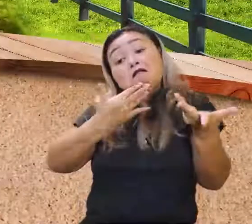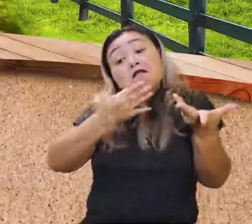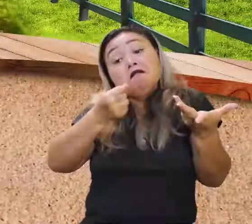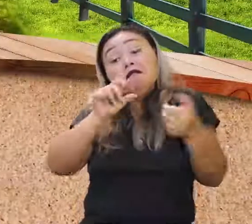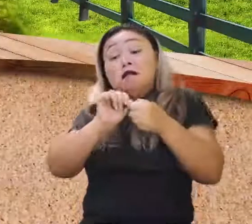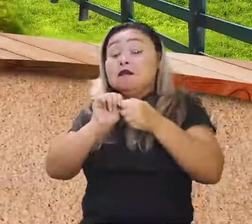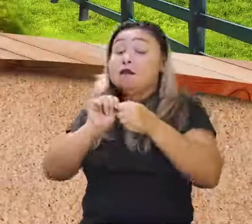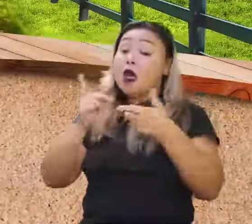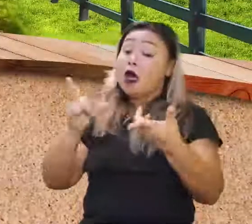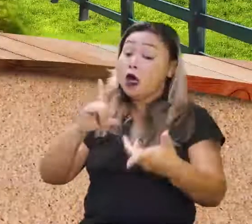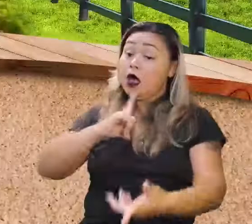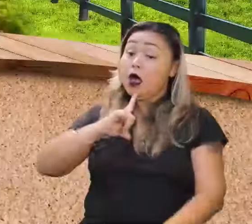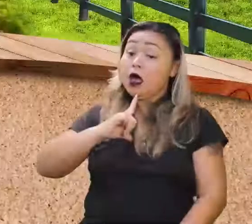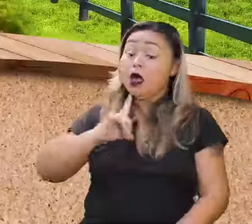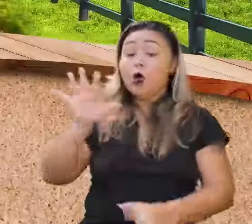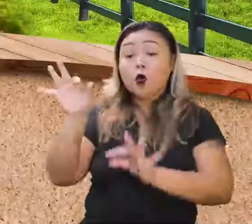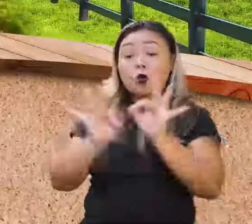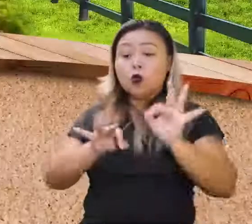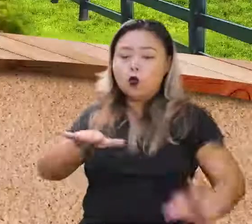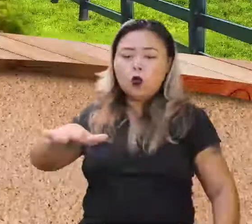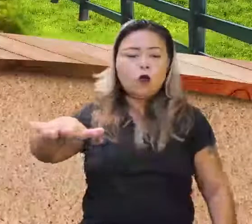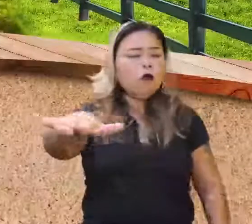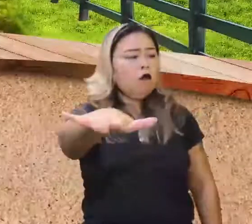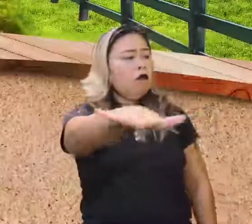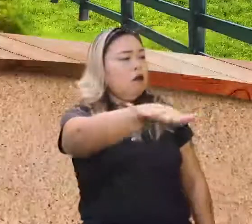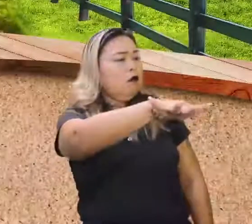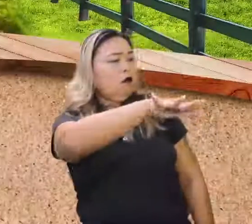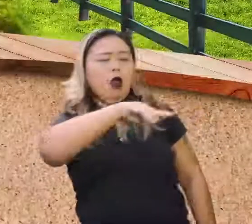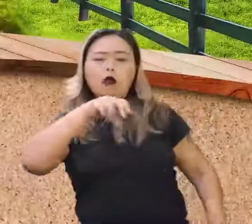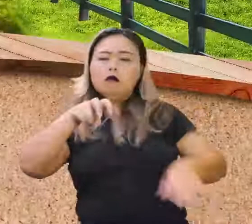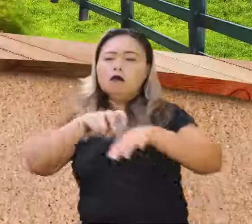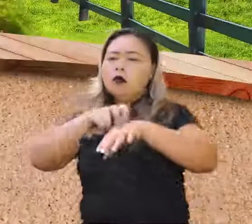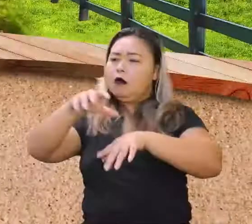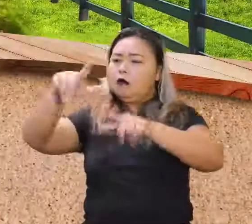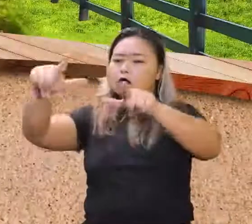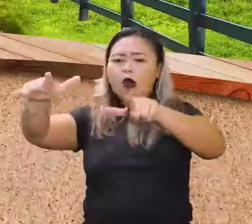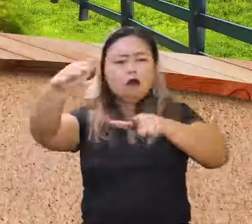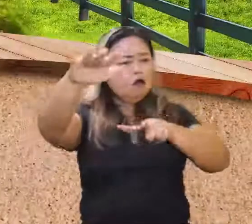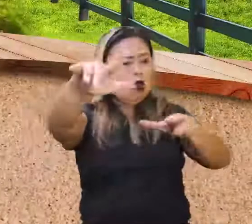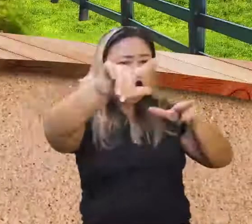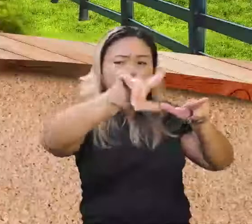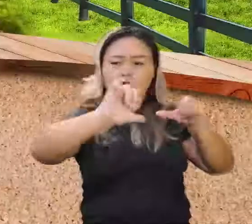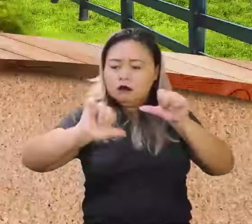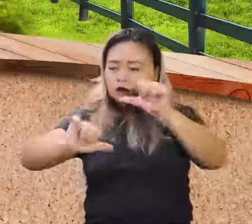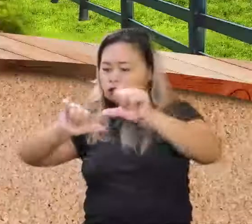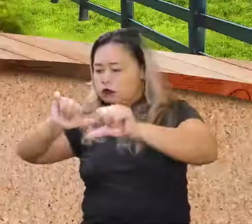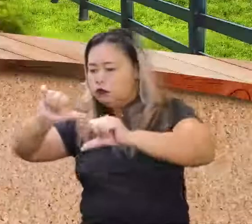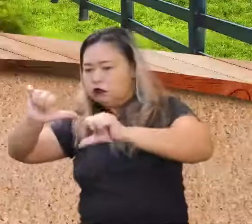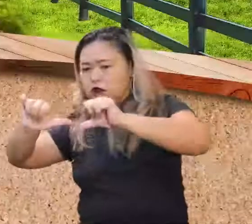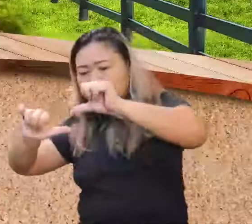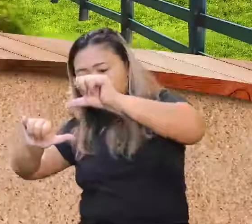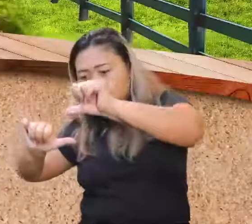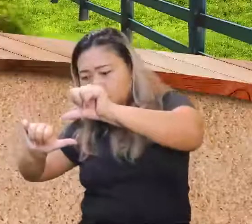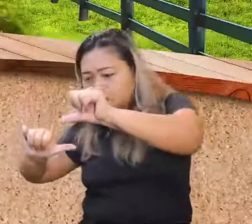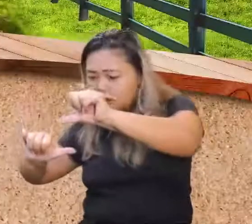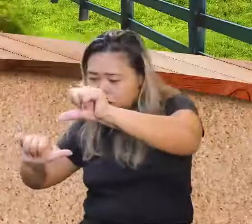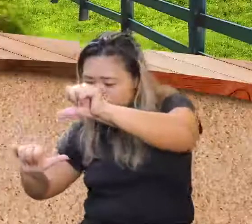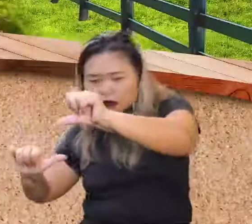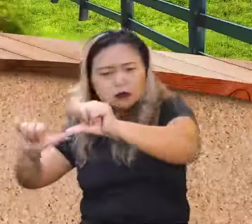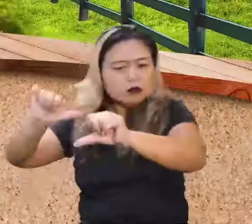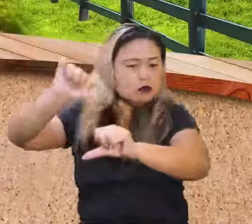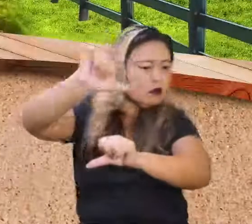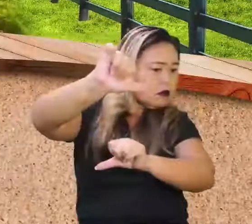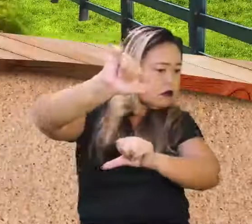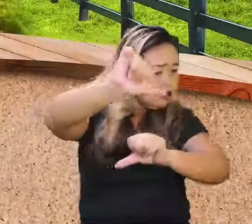boa. Você só vai ter que preparar o pasto, dividir os piquetes e fazer as alternações,